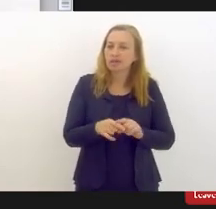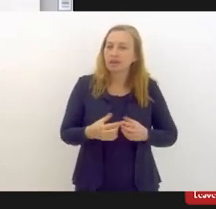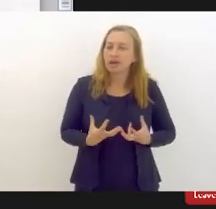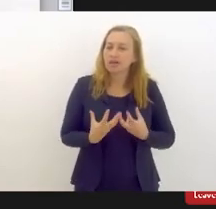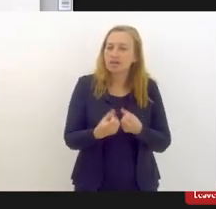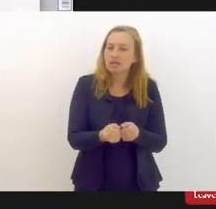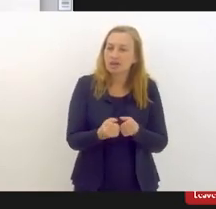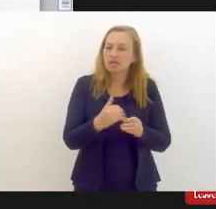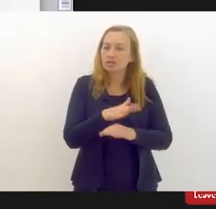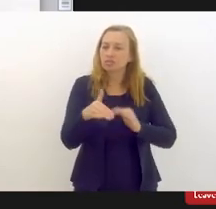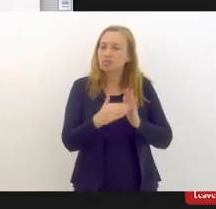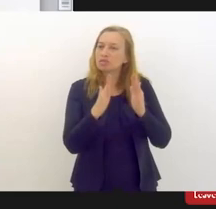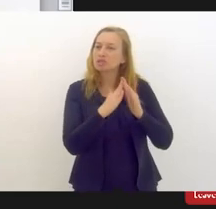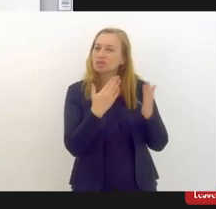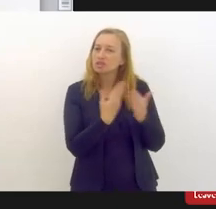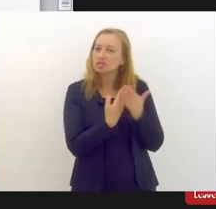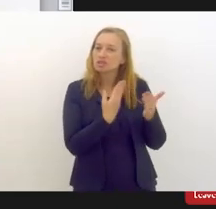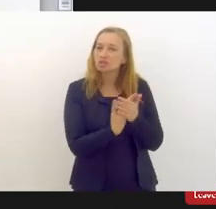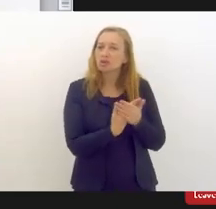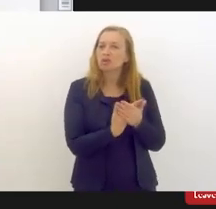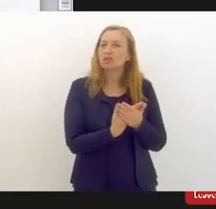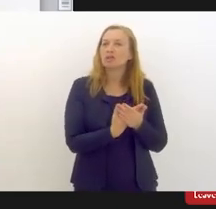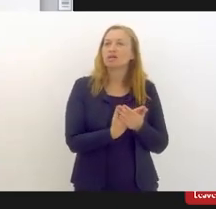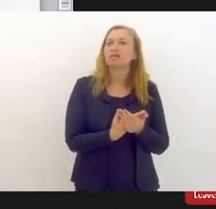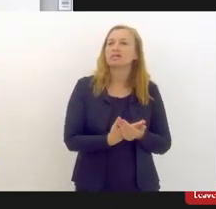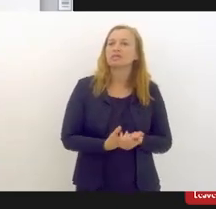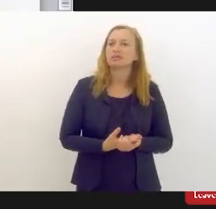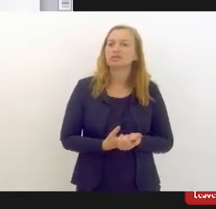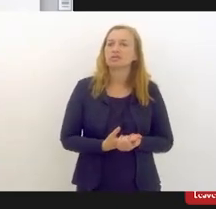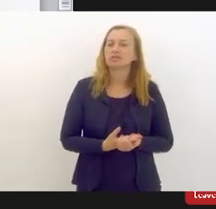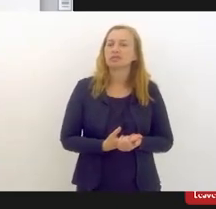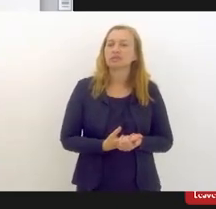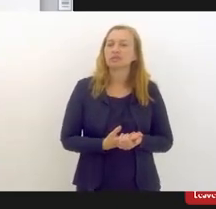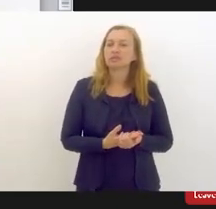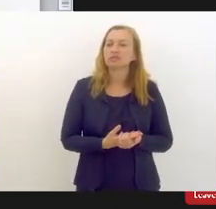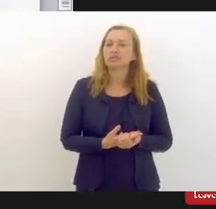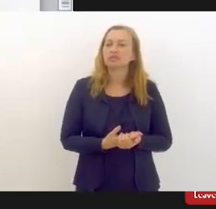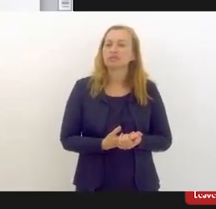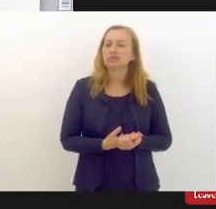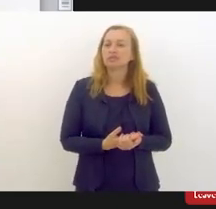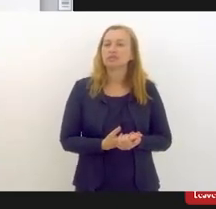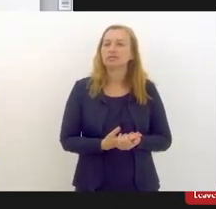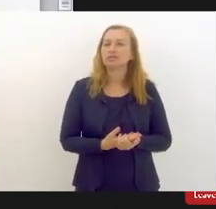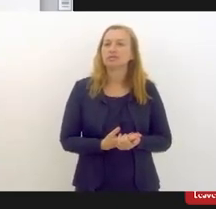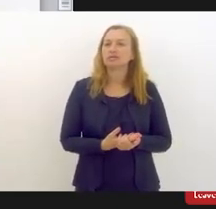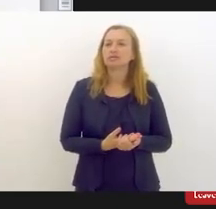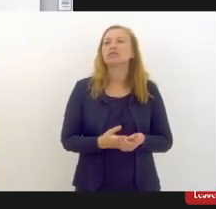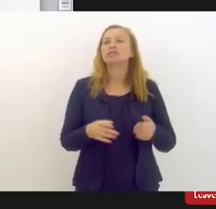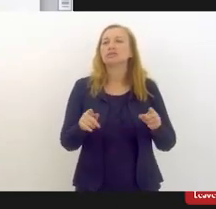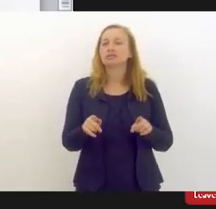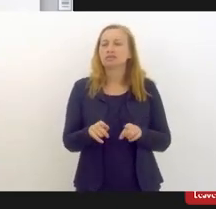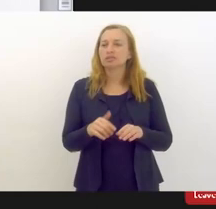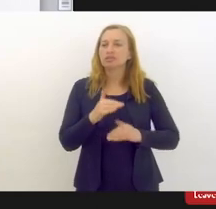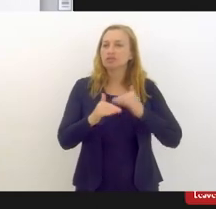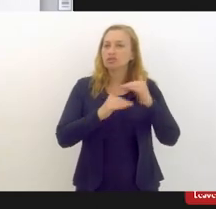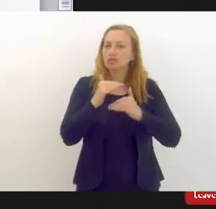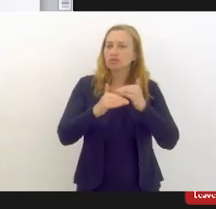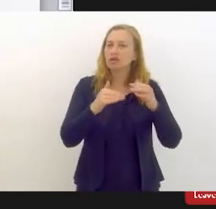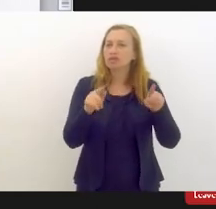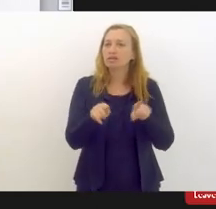pelas escolas, né? A música fala muito direto ao nosso aluno, né? Então, além de